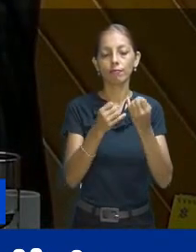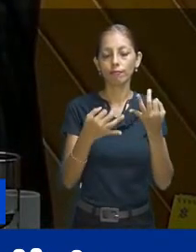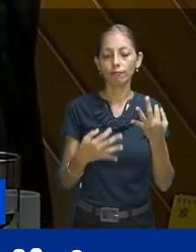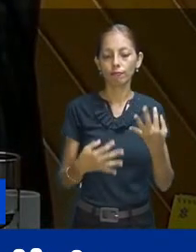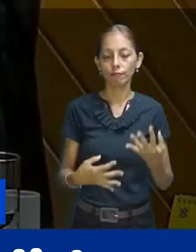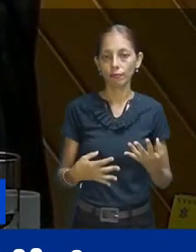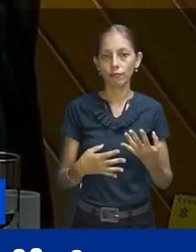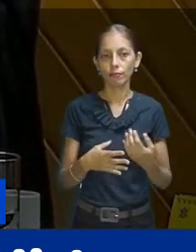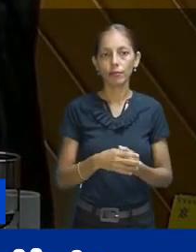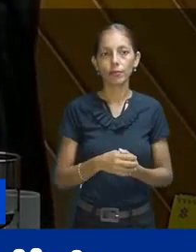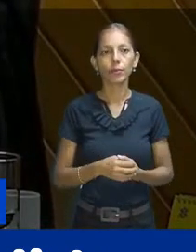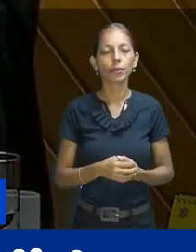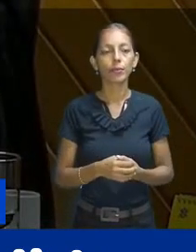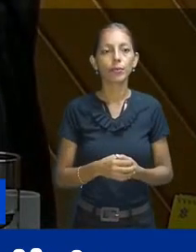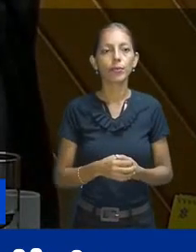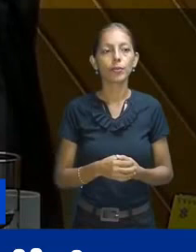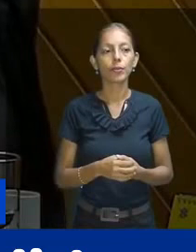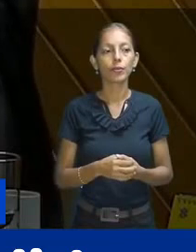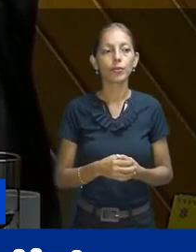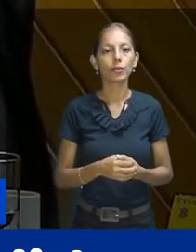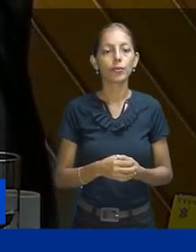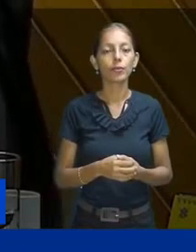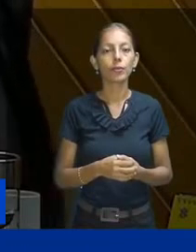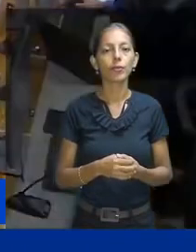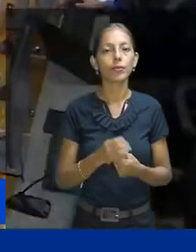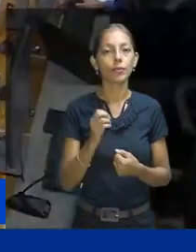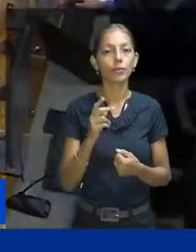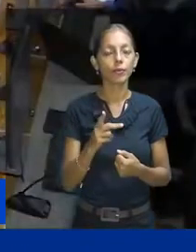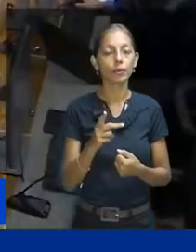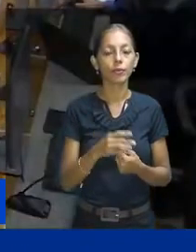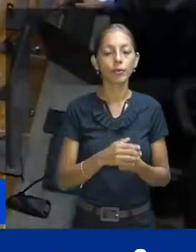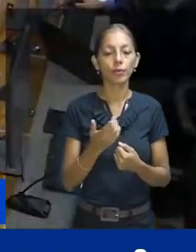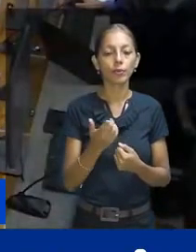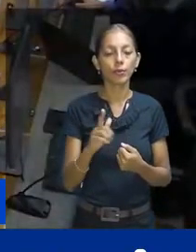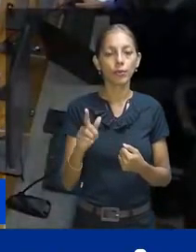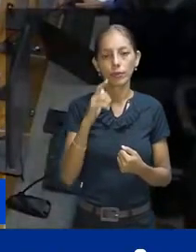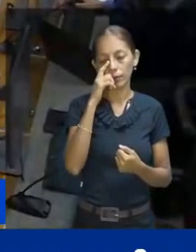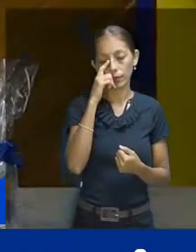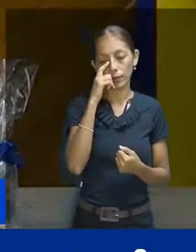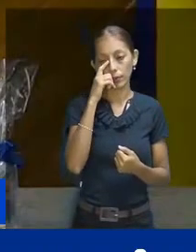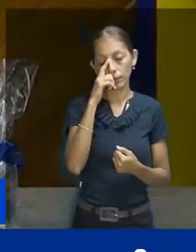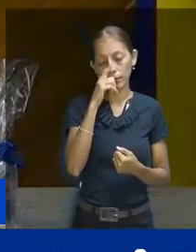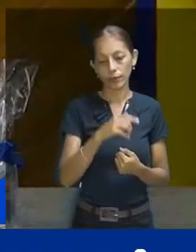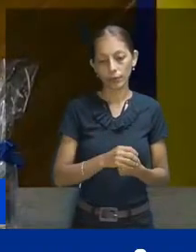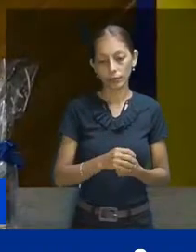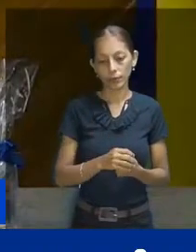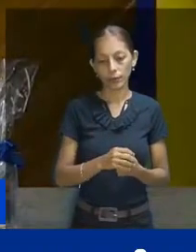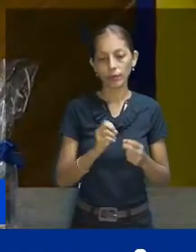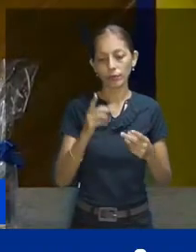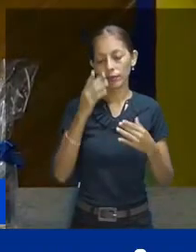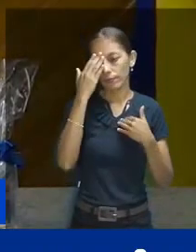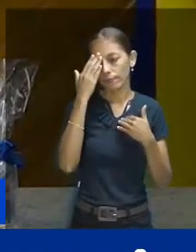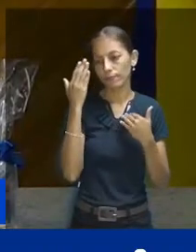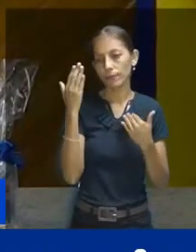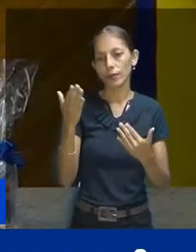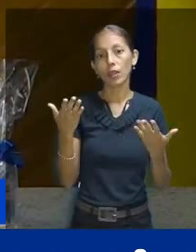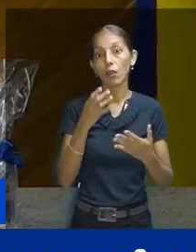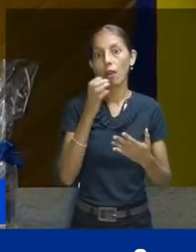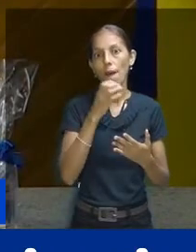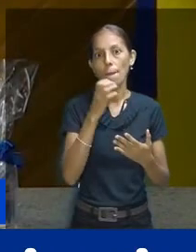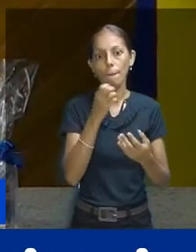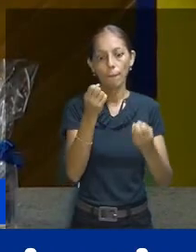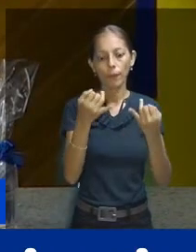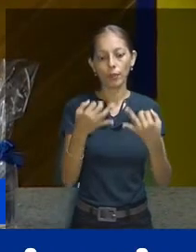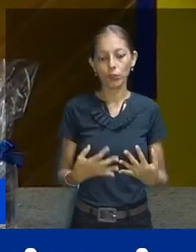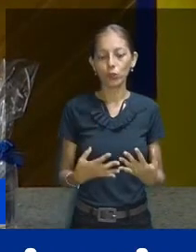da Silva ao cargo de deputada federal. Voto, presidente. Perfeito, senhor Juscelio. Obrigado por trazer tão rápido o julgamento desse processo.